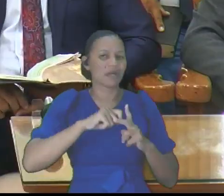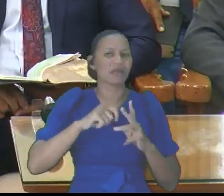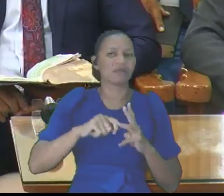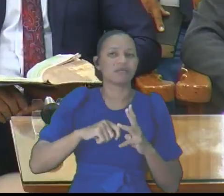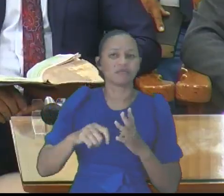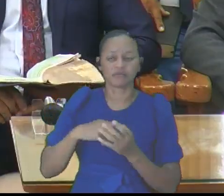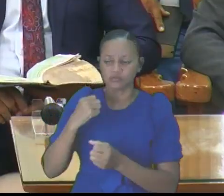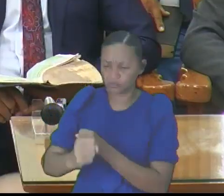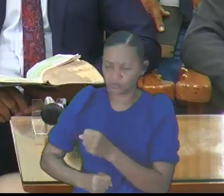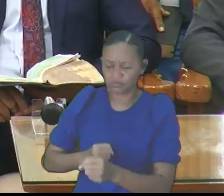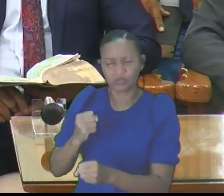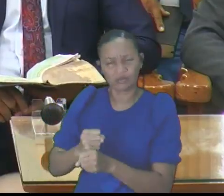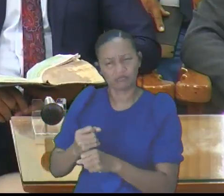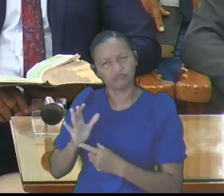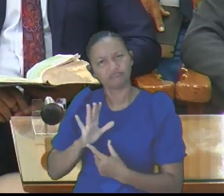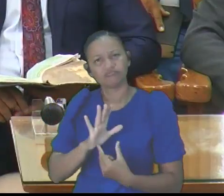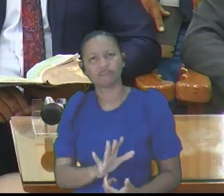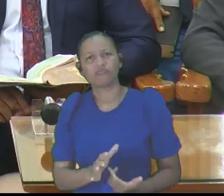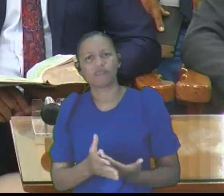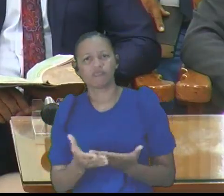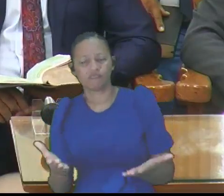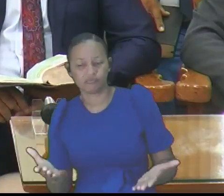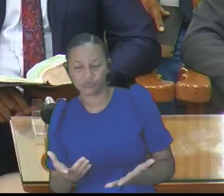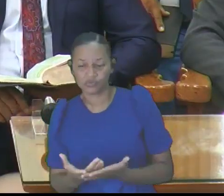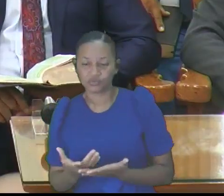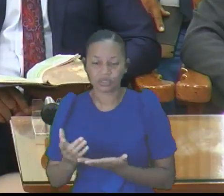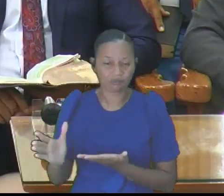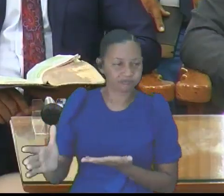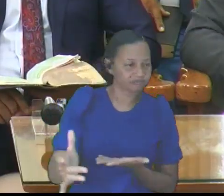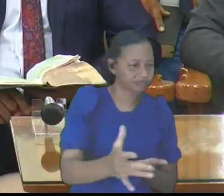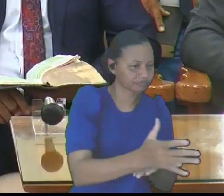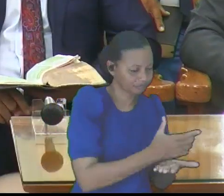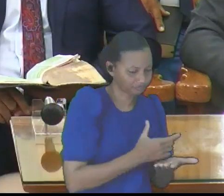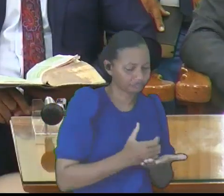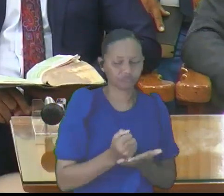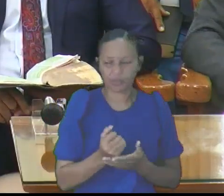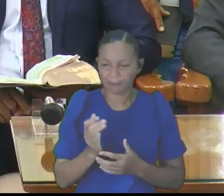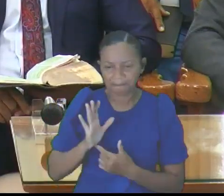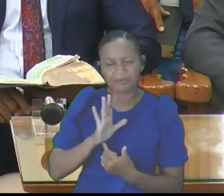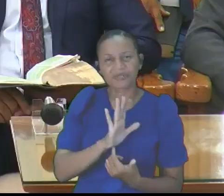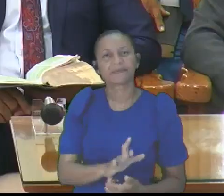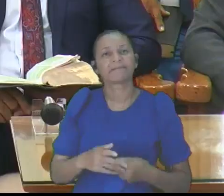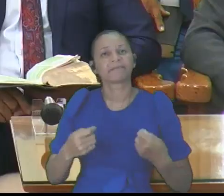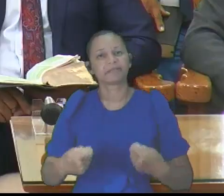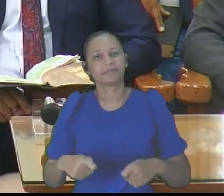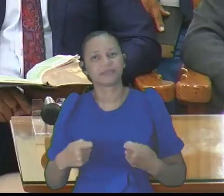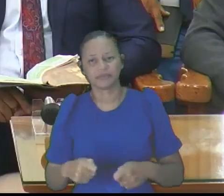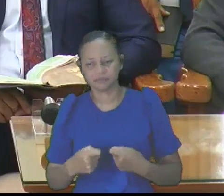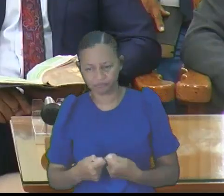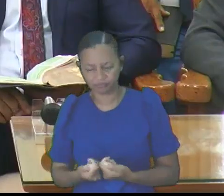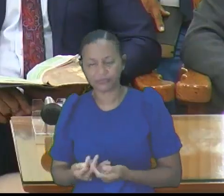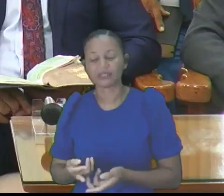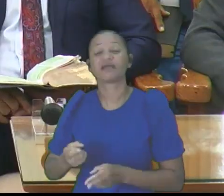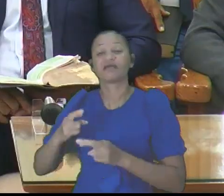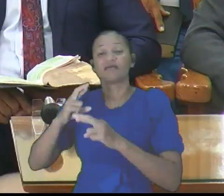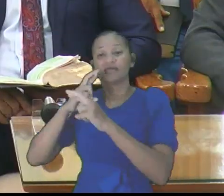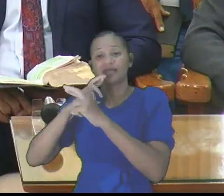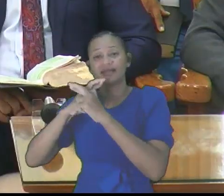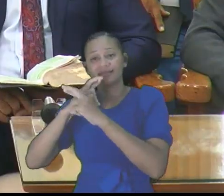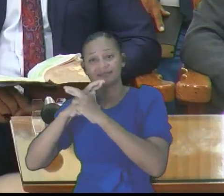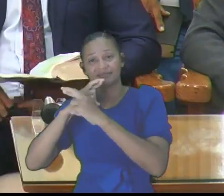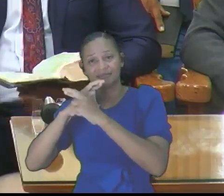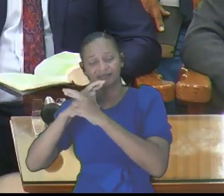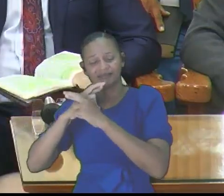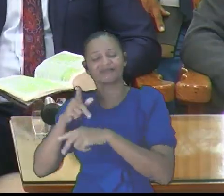é anual. Do que entrou e do que? Prestação de contas. E tem que prestar conta à Receita